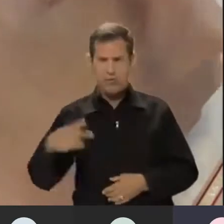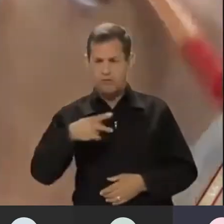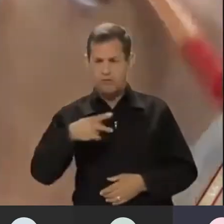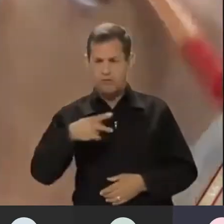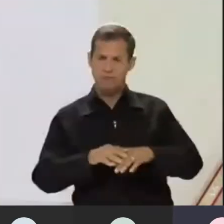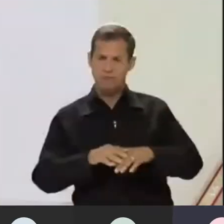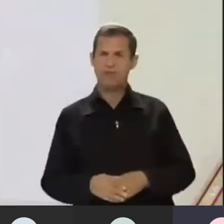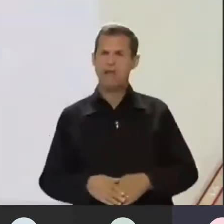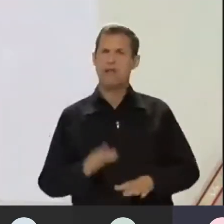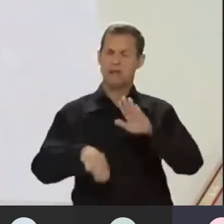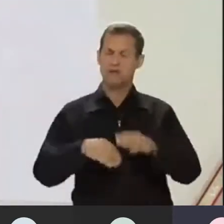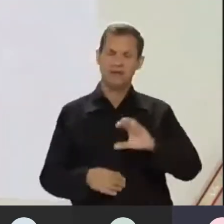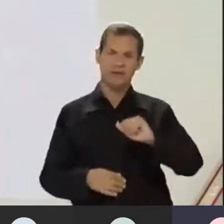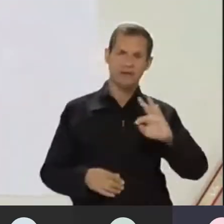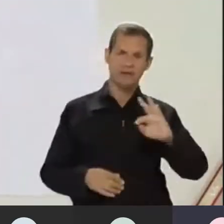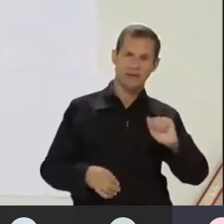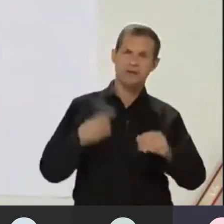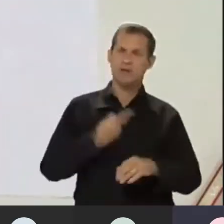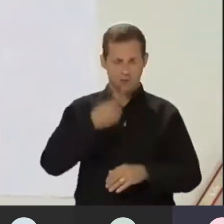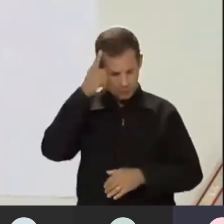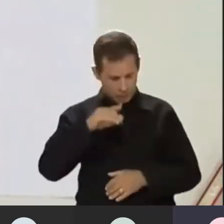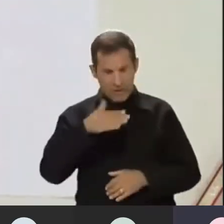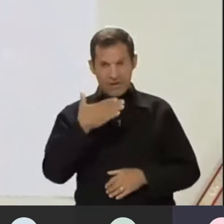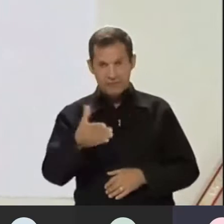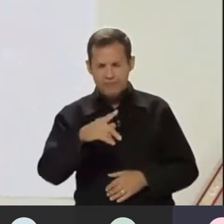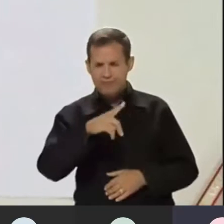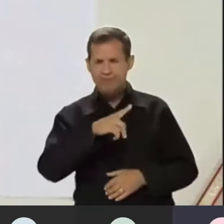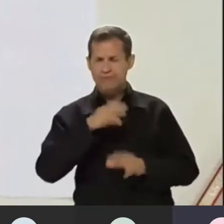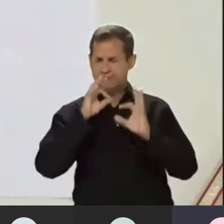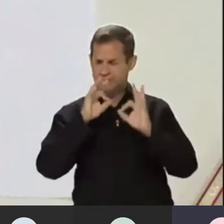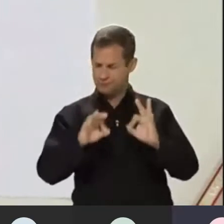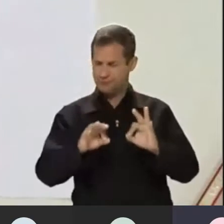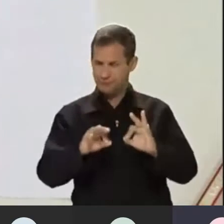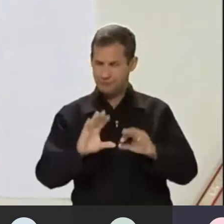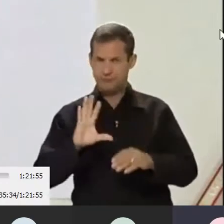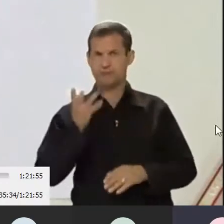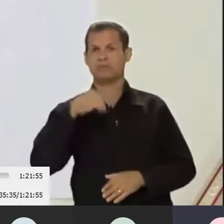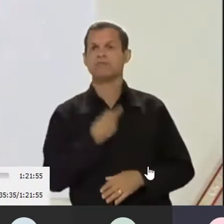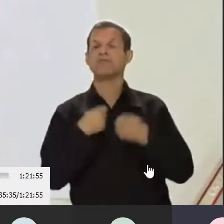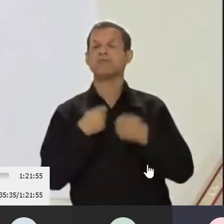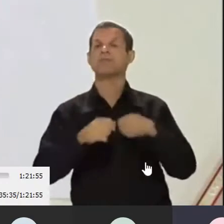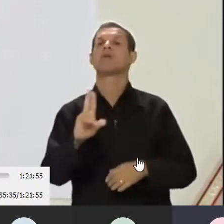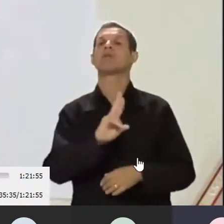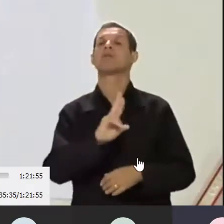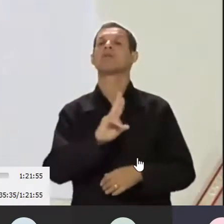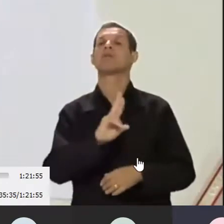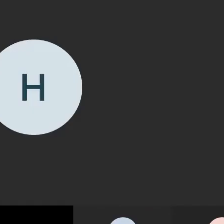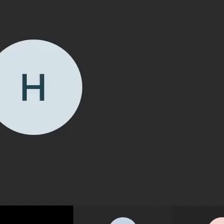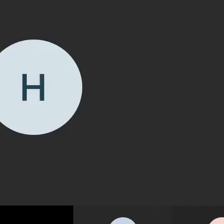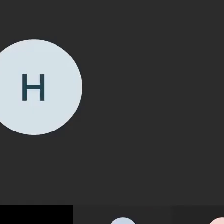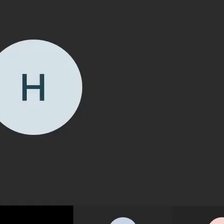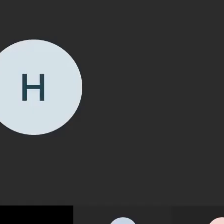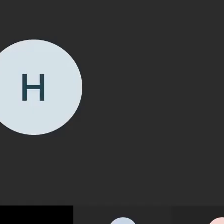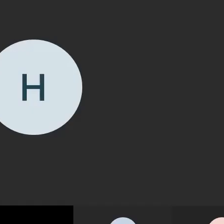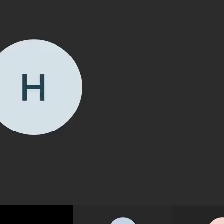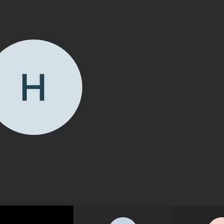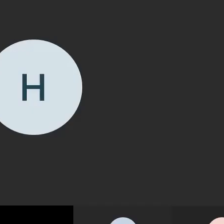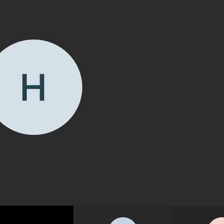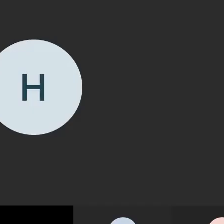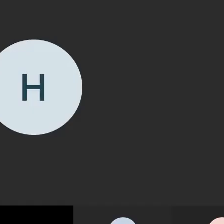maior variação nessa nossa carta, para que a gente consiga, então, pegar exatamente os climas que nós vamos precisar utilizar para